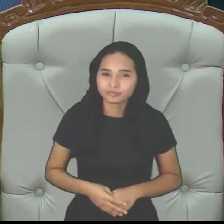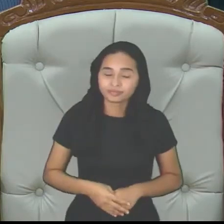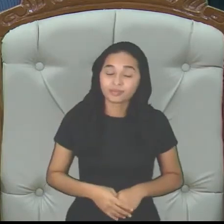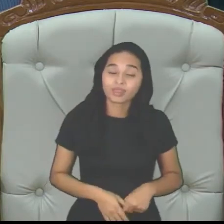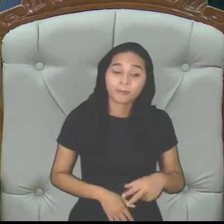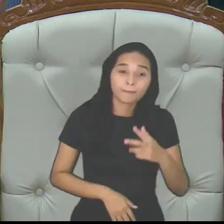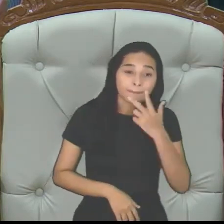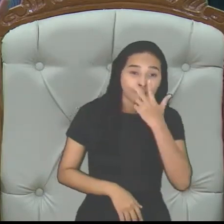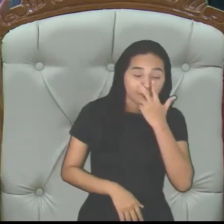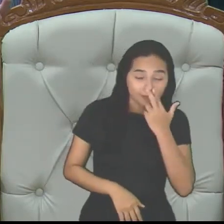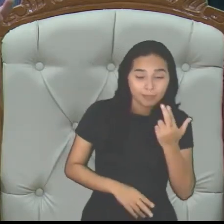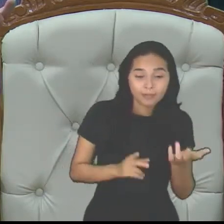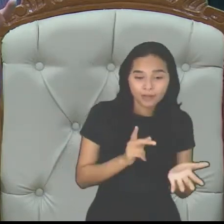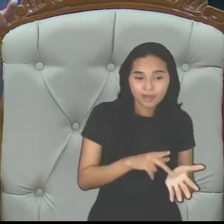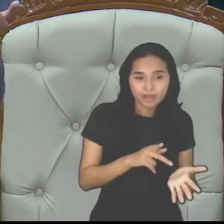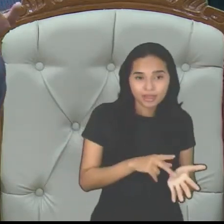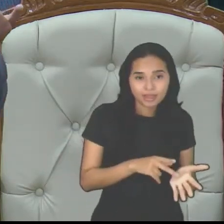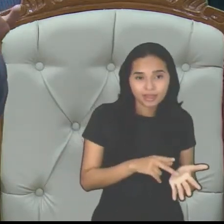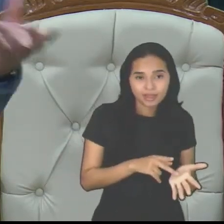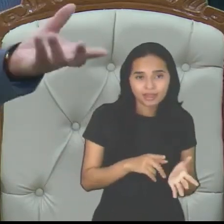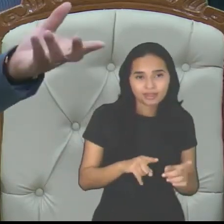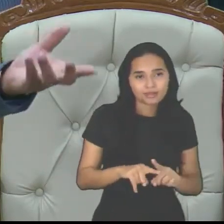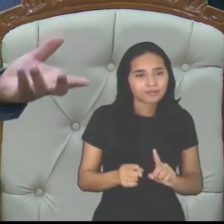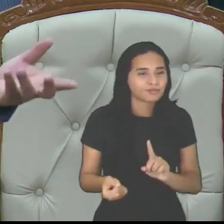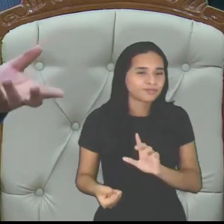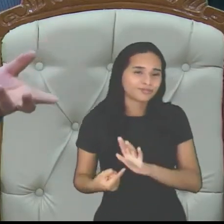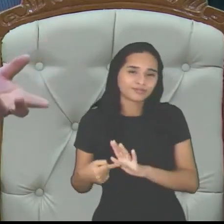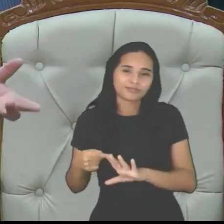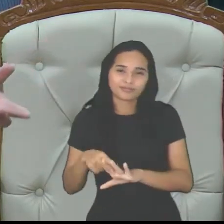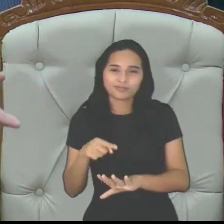parece, mas não é.